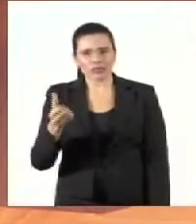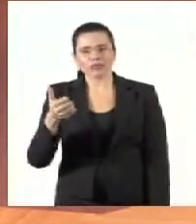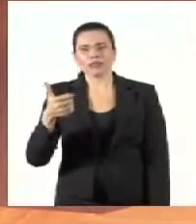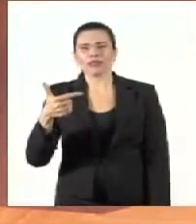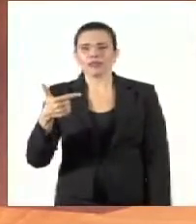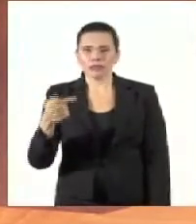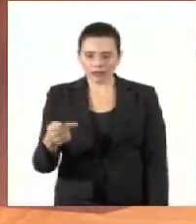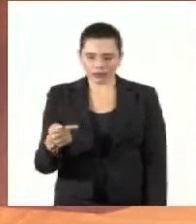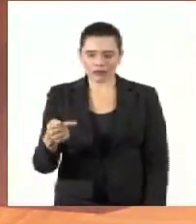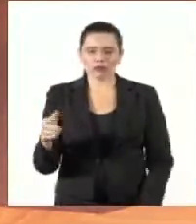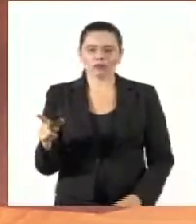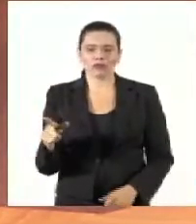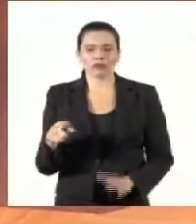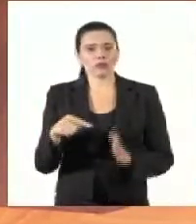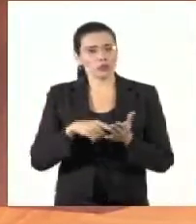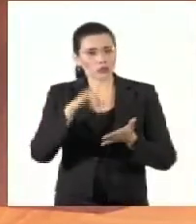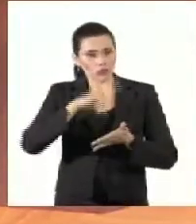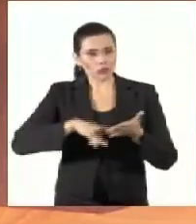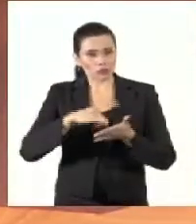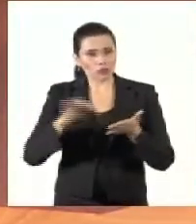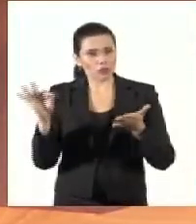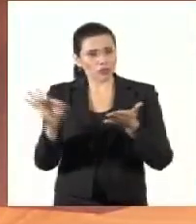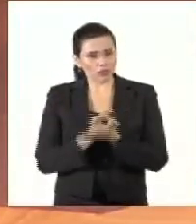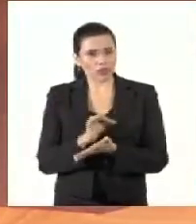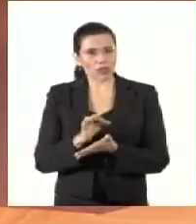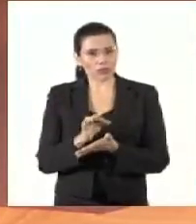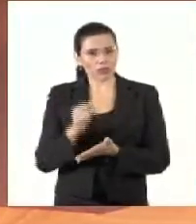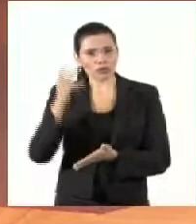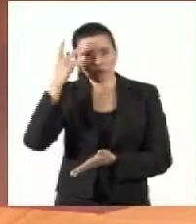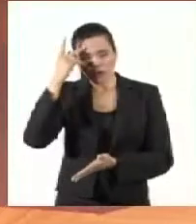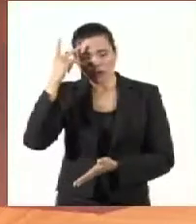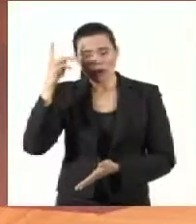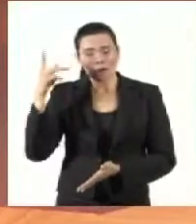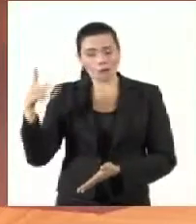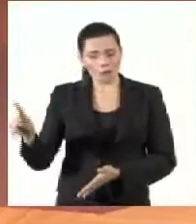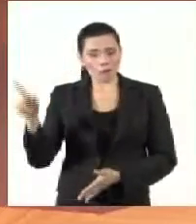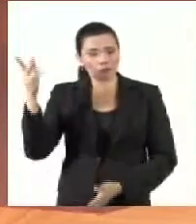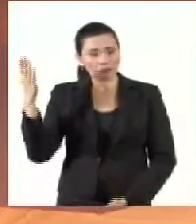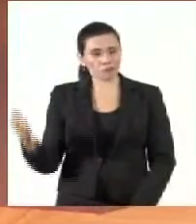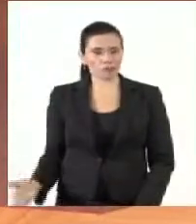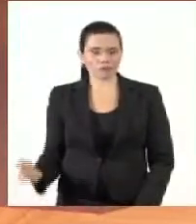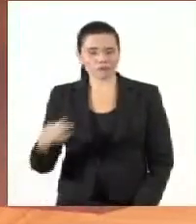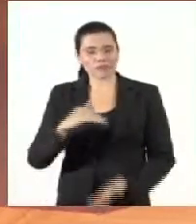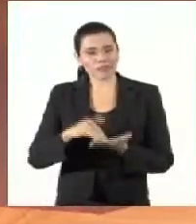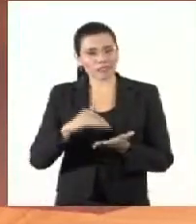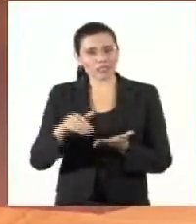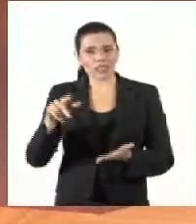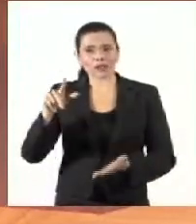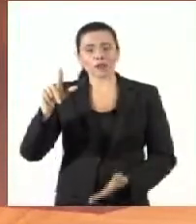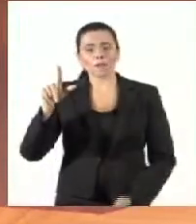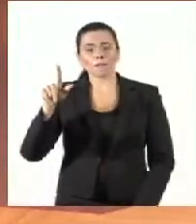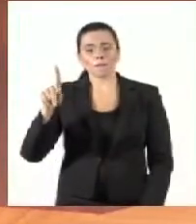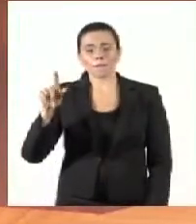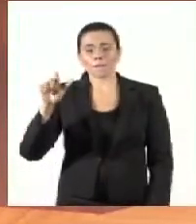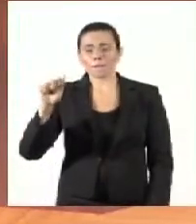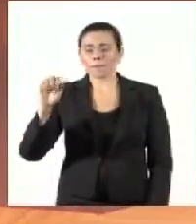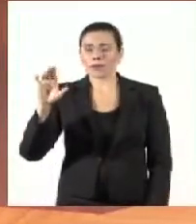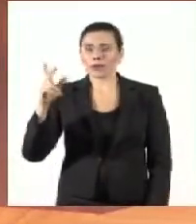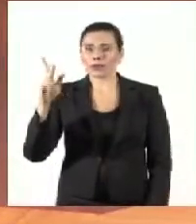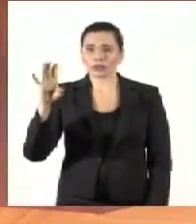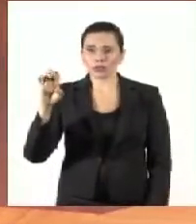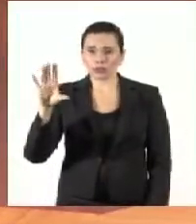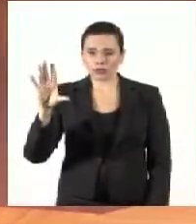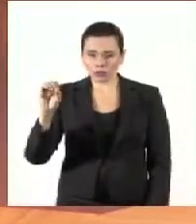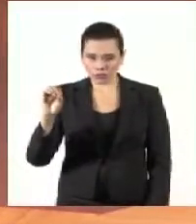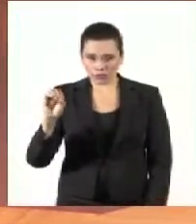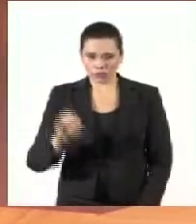próprio secretário Marcos Pacheco. Ele só redefiniu os repasses que já existiam